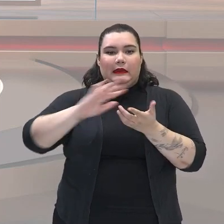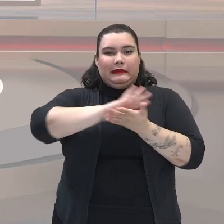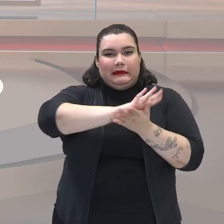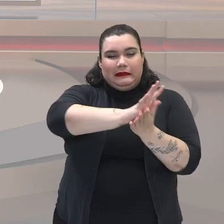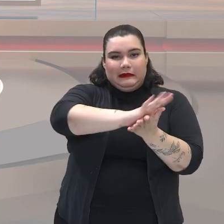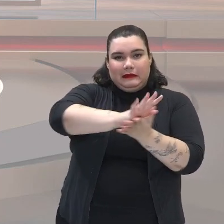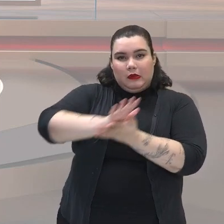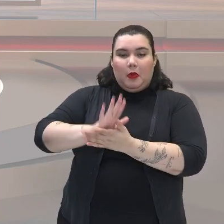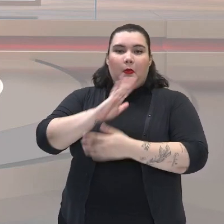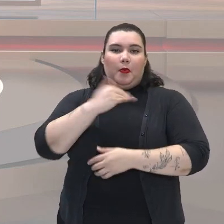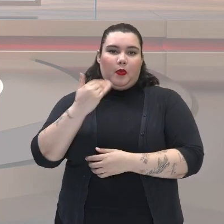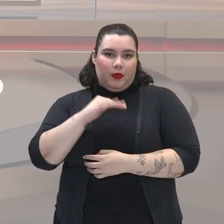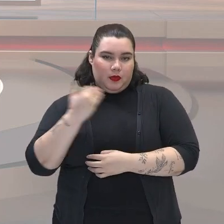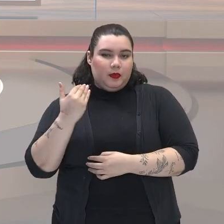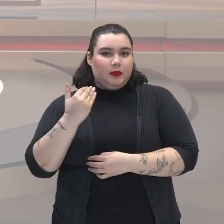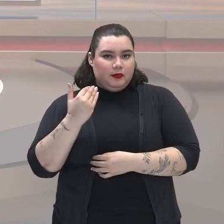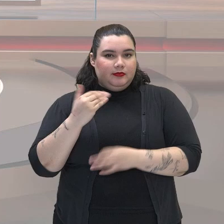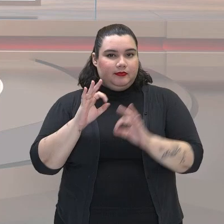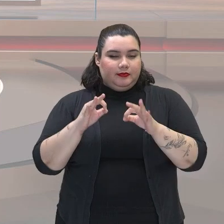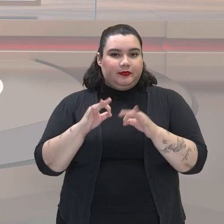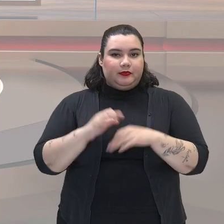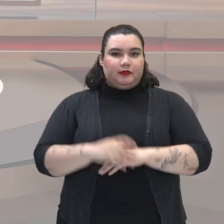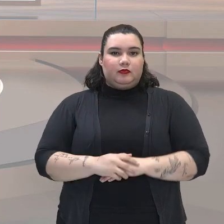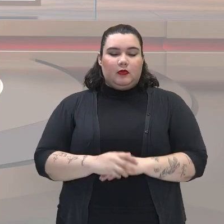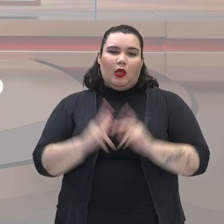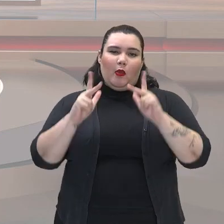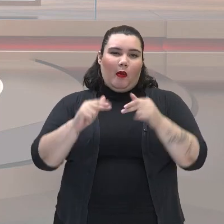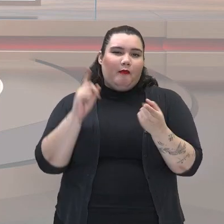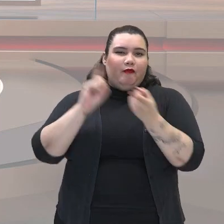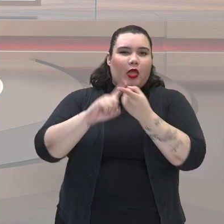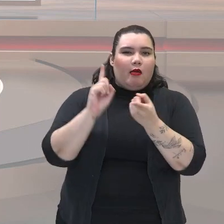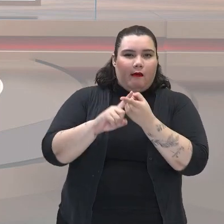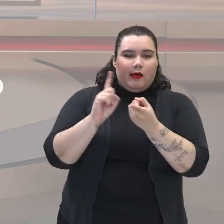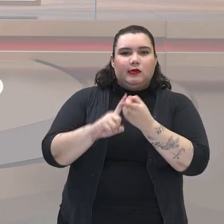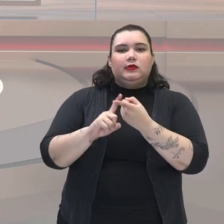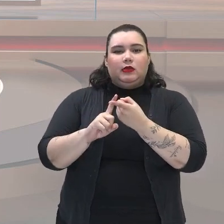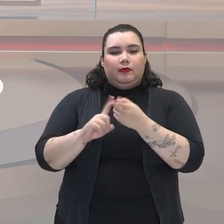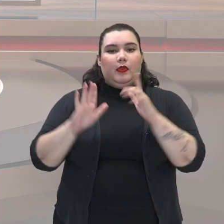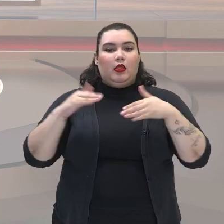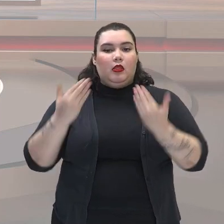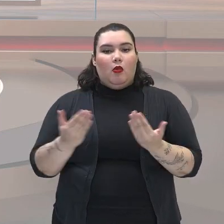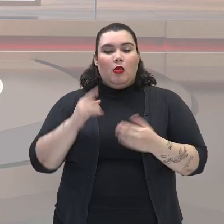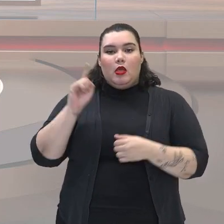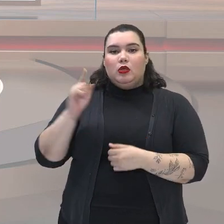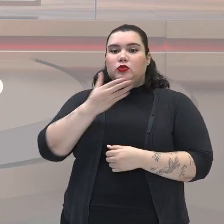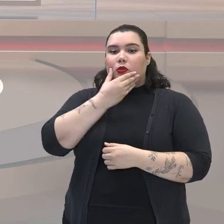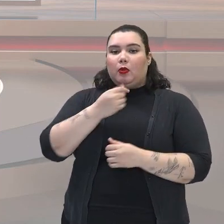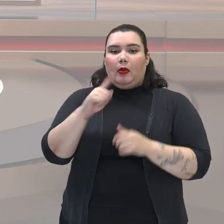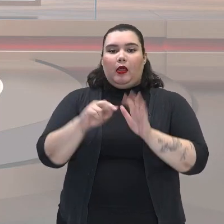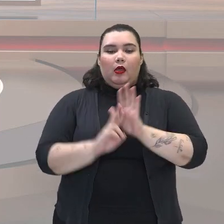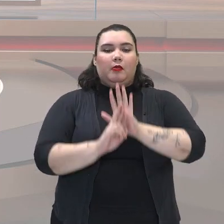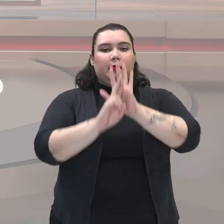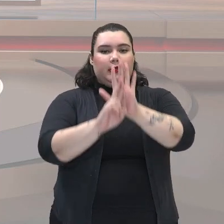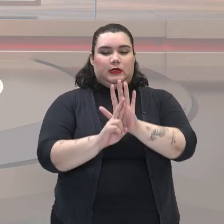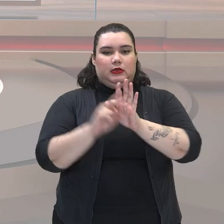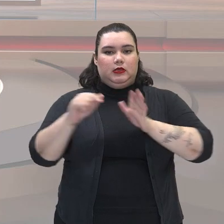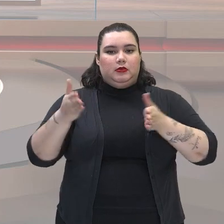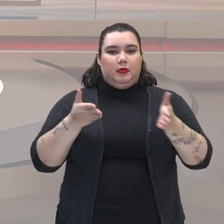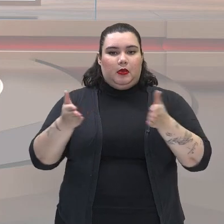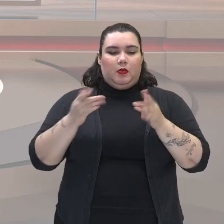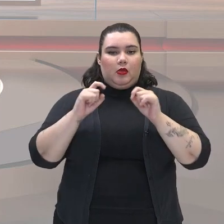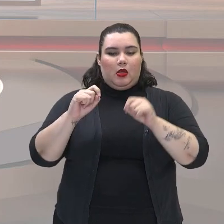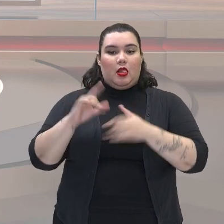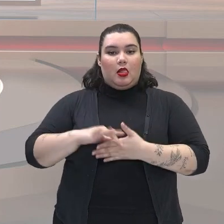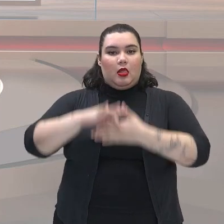fato, sendo assassinados dentro do Haiti, né? E Toussaint Louverture é um dos grandes nomes desse momento que vão liderar o Haiti